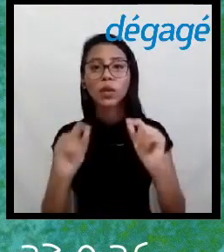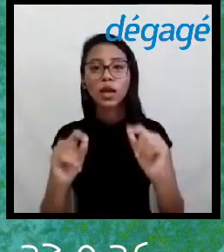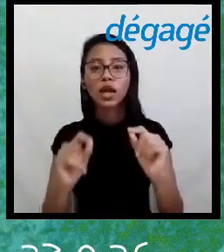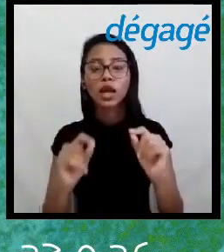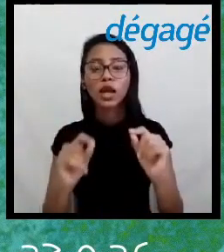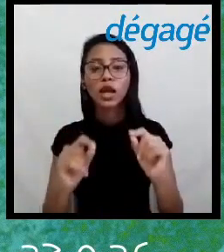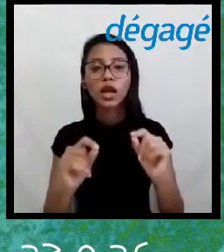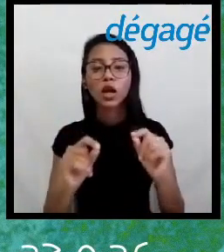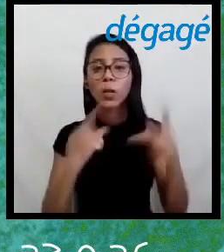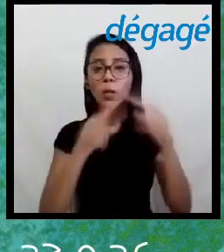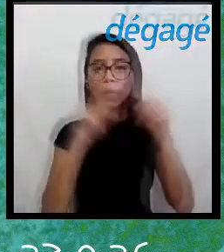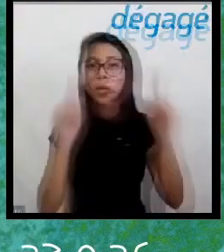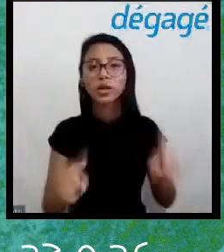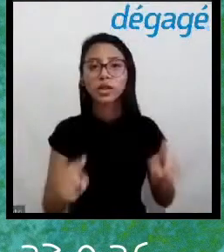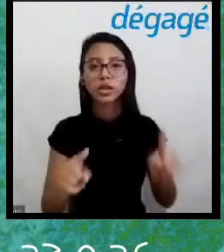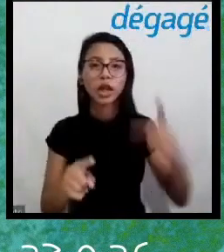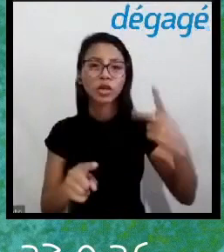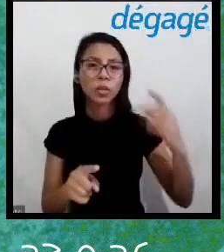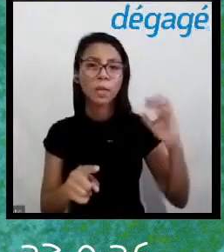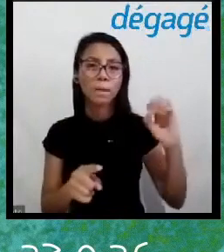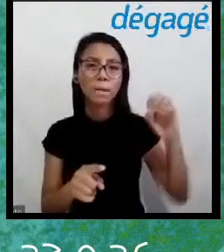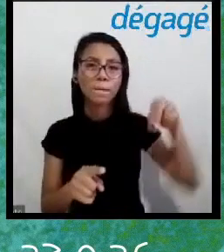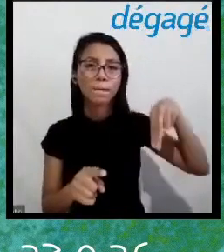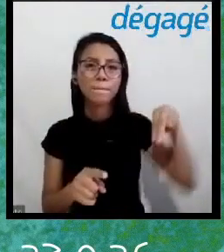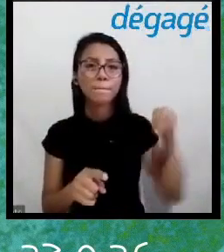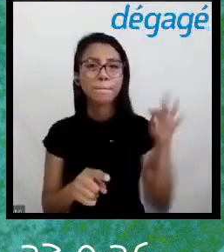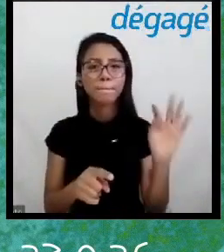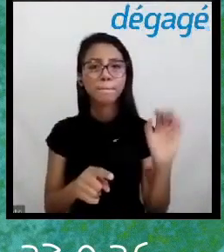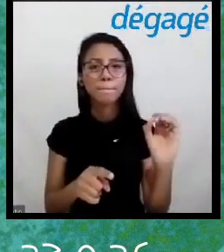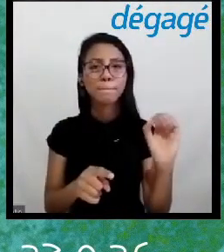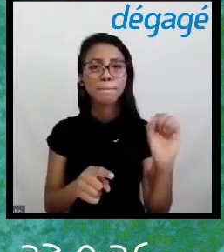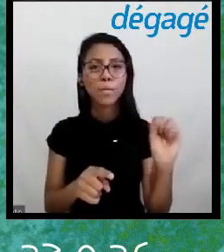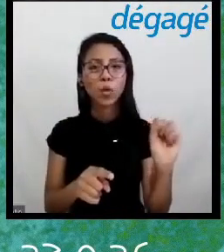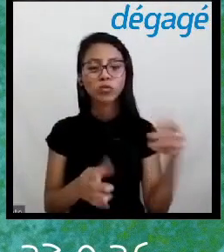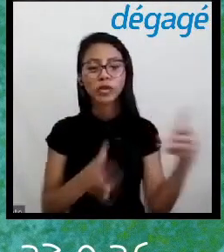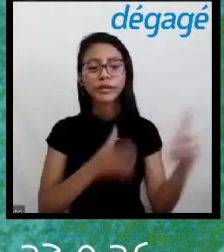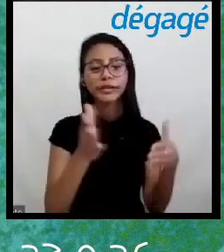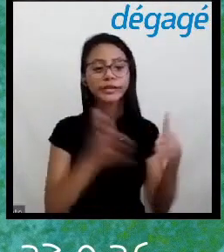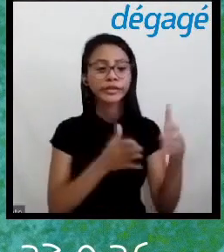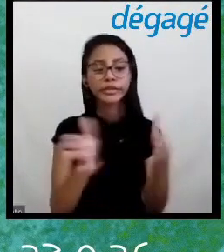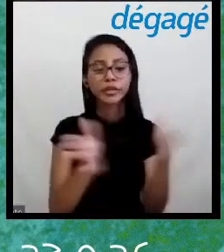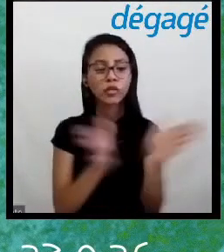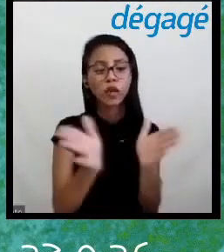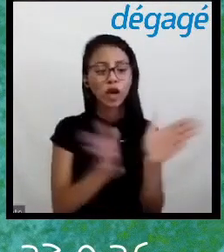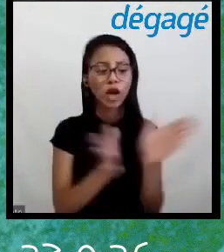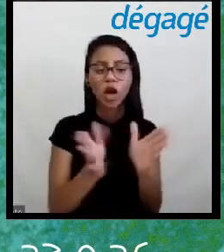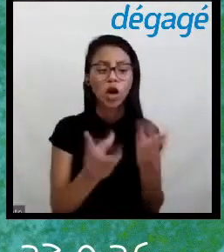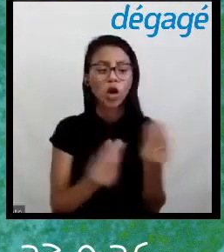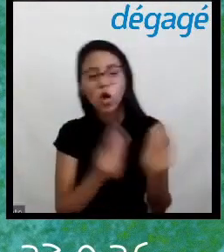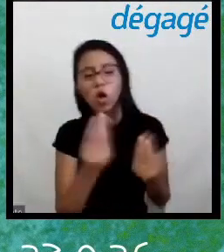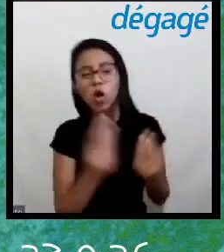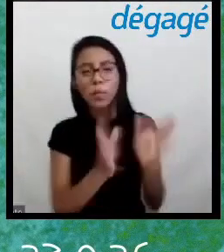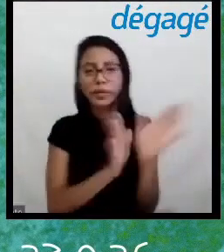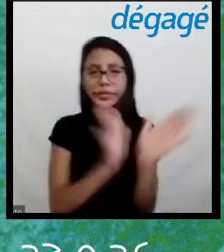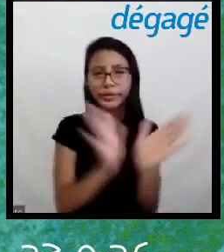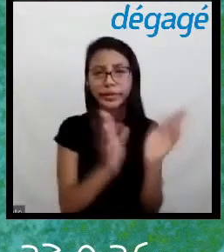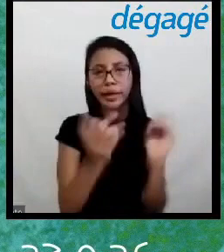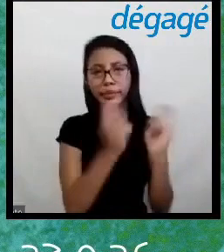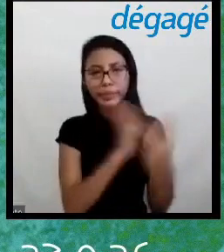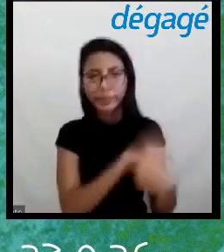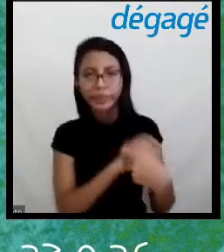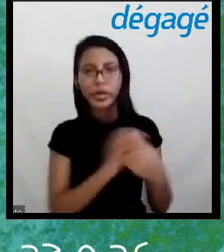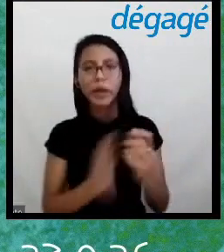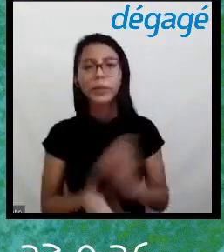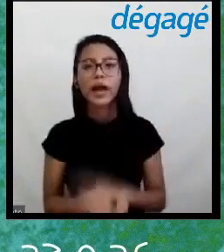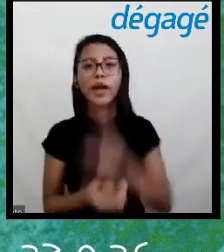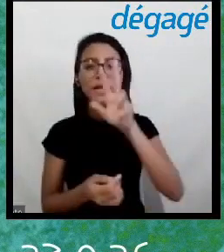certo. Nesse primeiro evento lá no teatro foram 3 dias de oficina, de apresentações artísticas, rodas de conversa, e